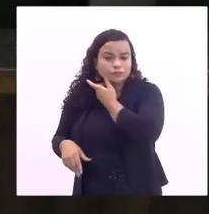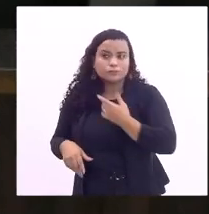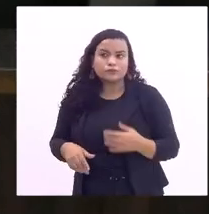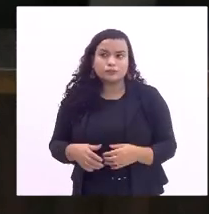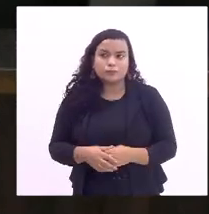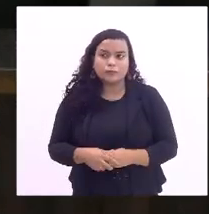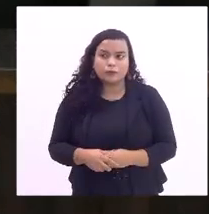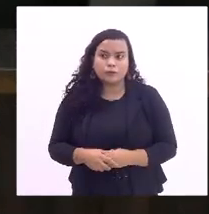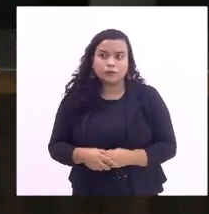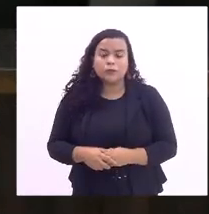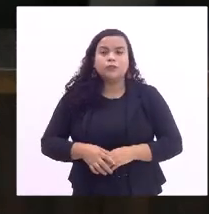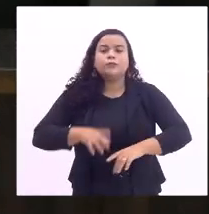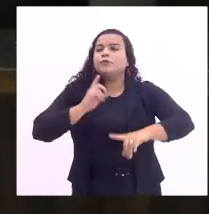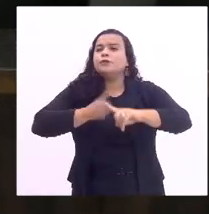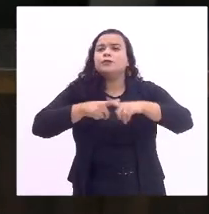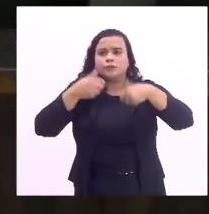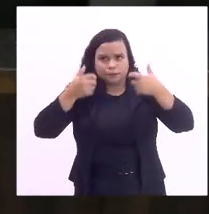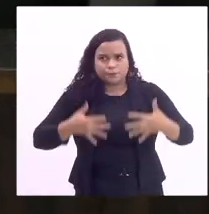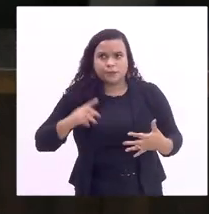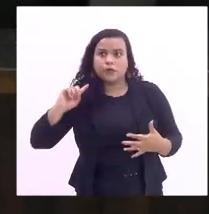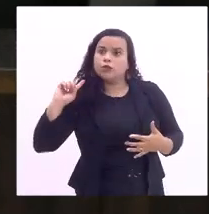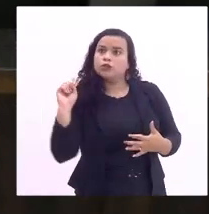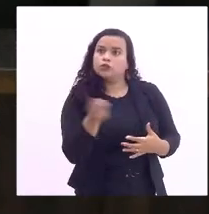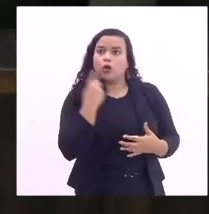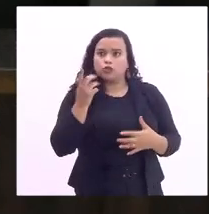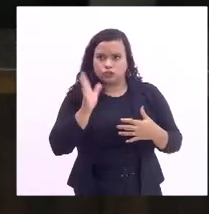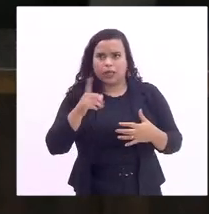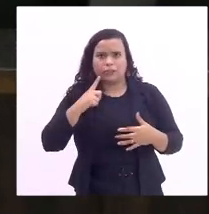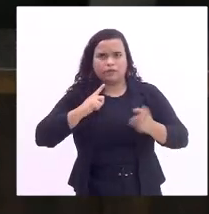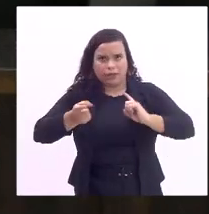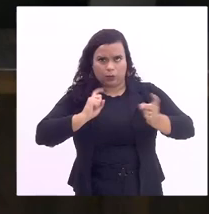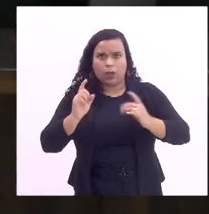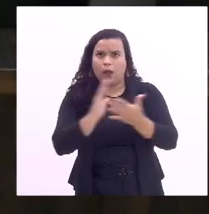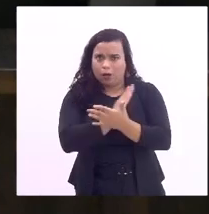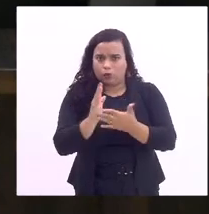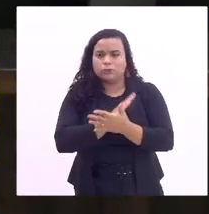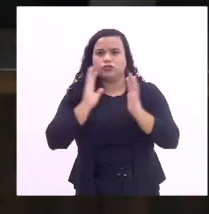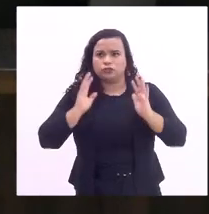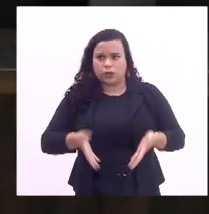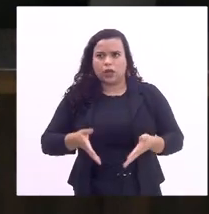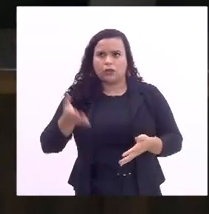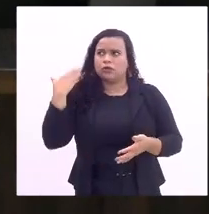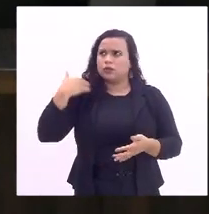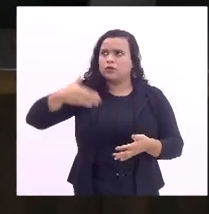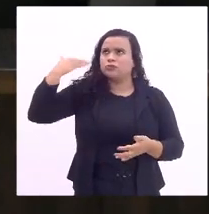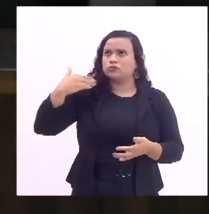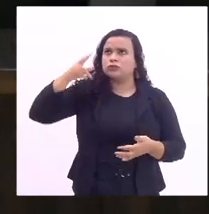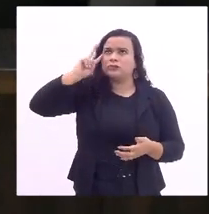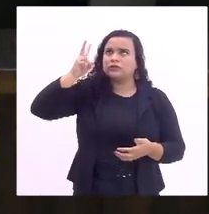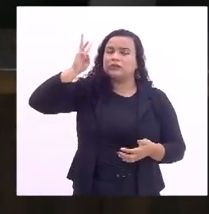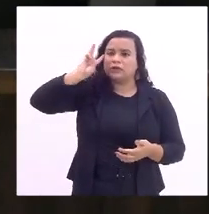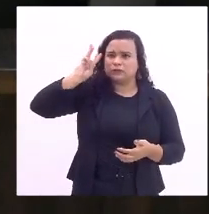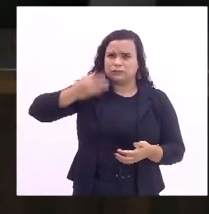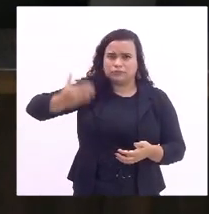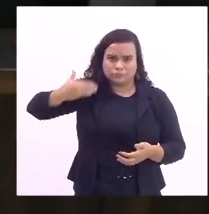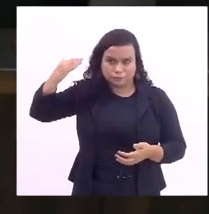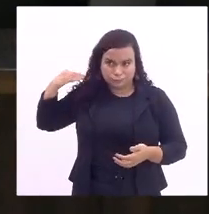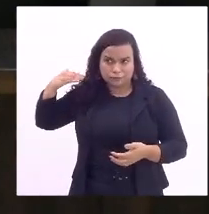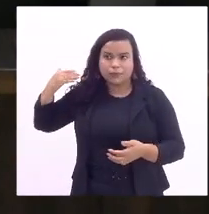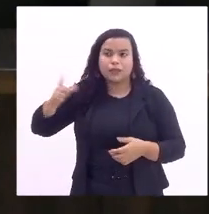Porque nós fizemos algumas reuniões que antecederam o segunda e terça, justamente para que a gente